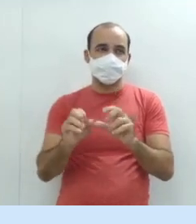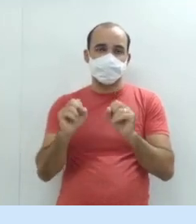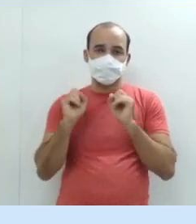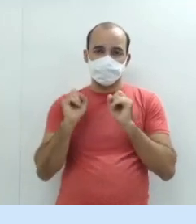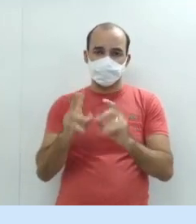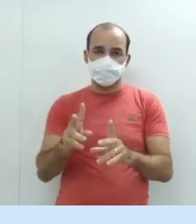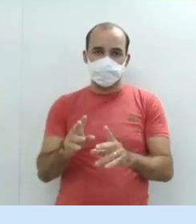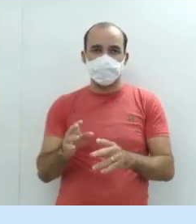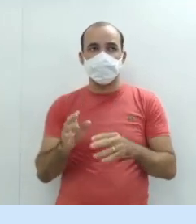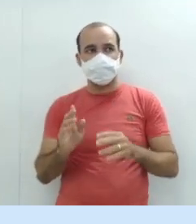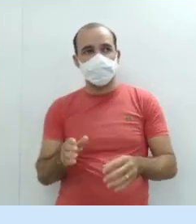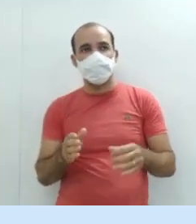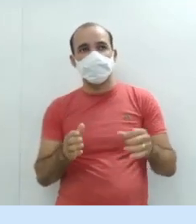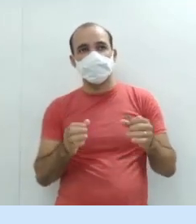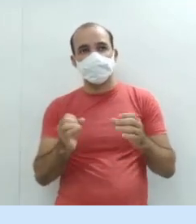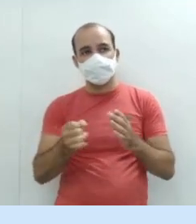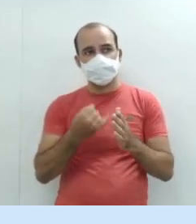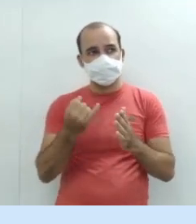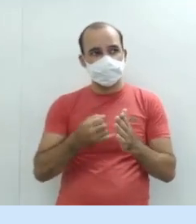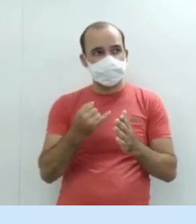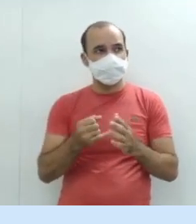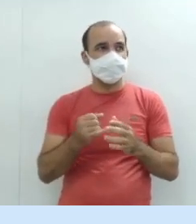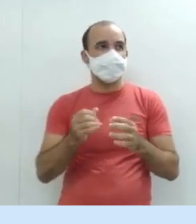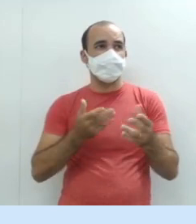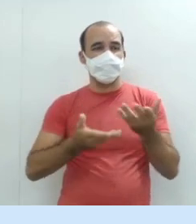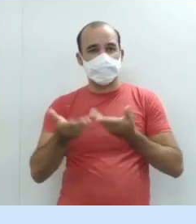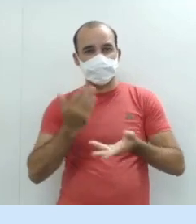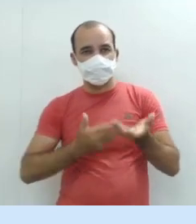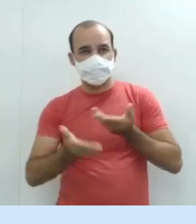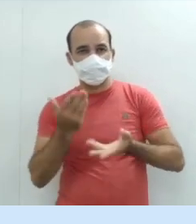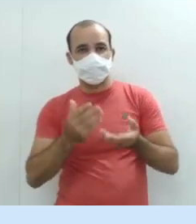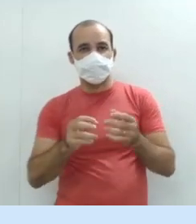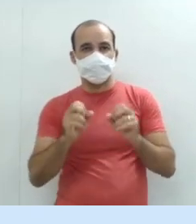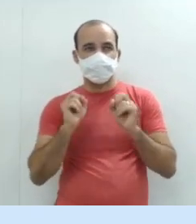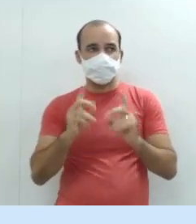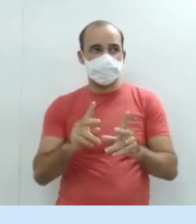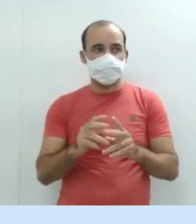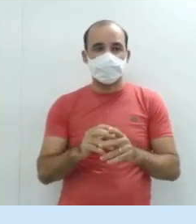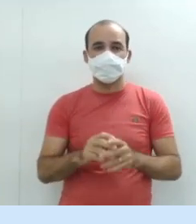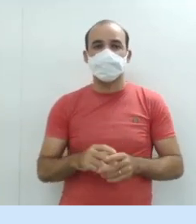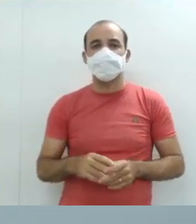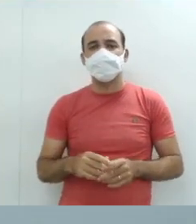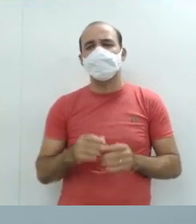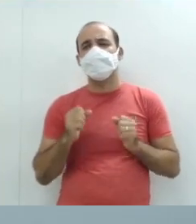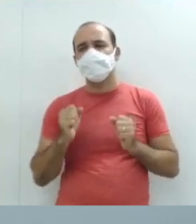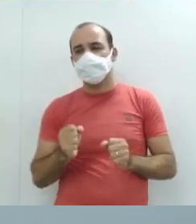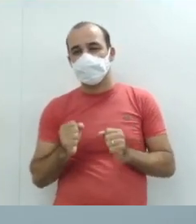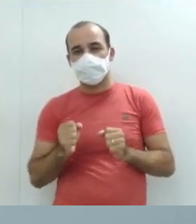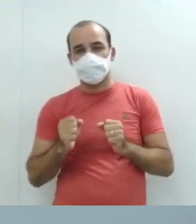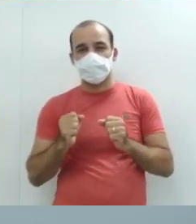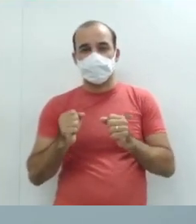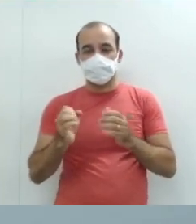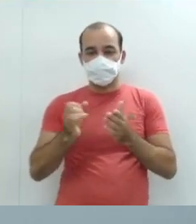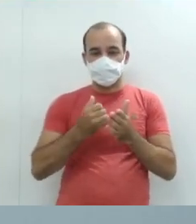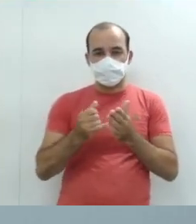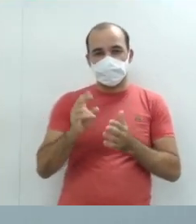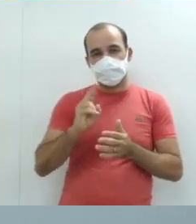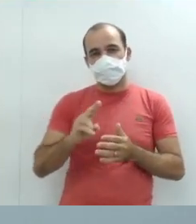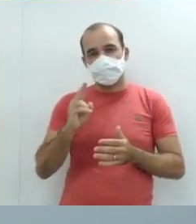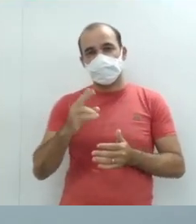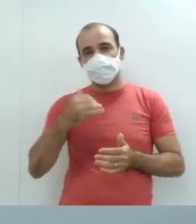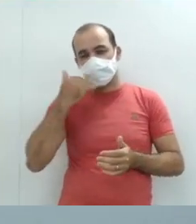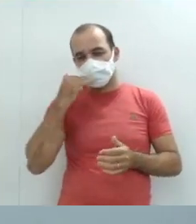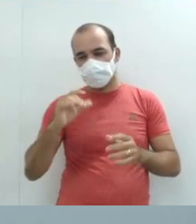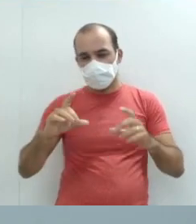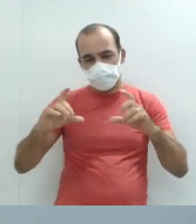SSA, para fazer aqui, ó. Dá uma olhadinha aqui, ó. Pegue seu celular, certo? O seu celular que está em suas mãos, depois que terminar aí as